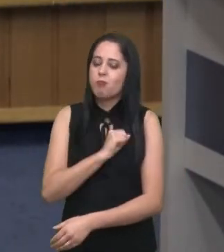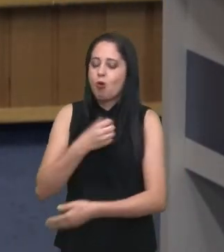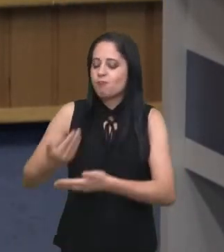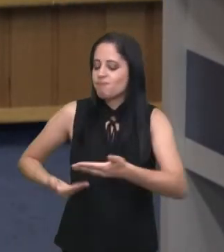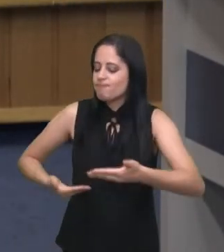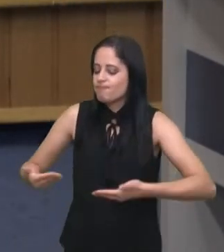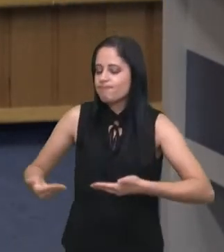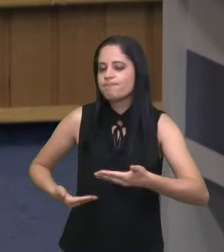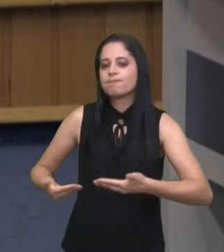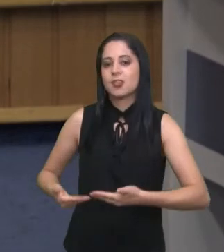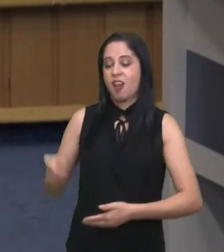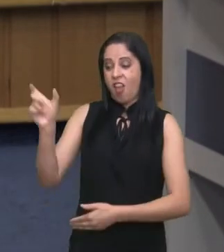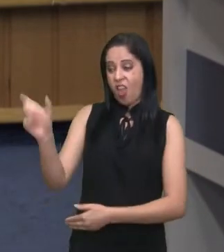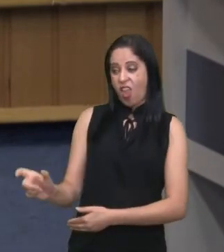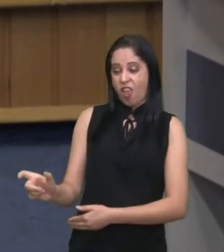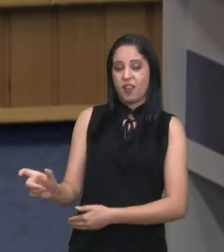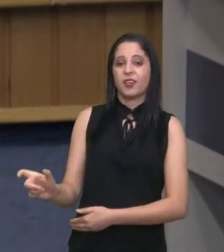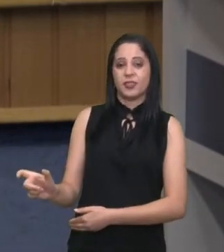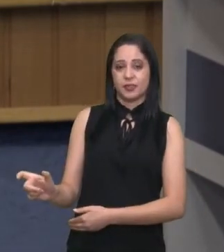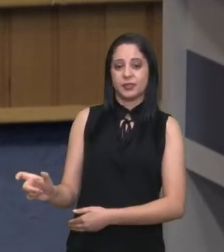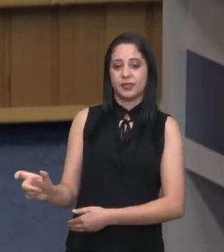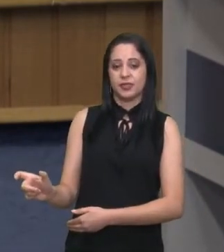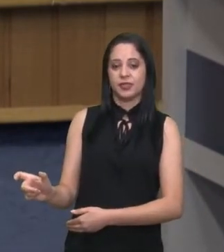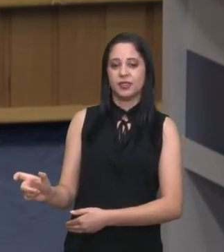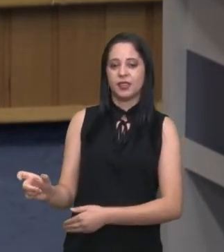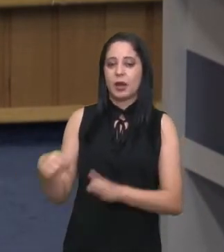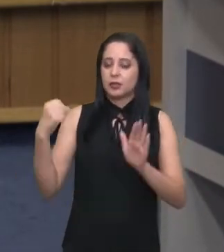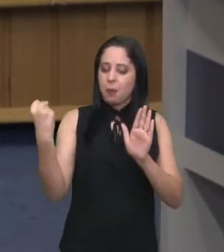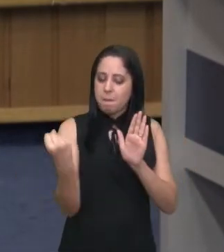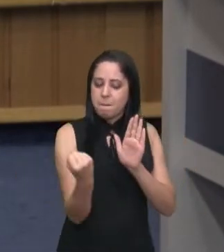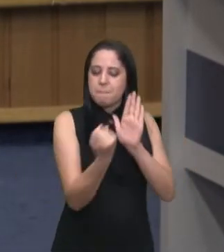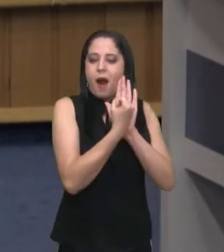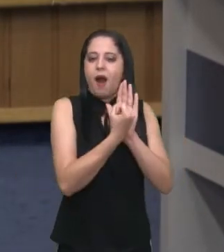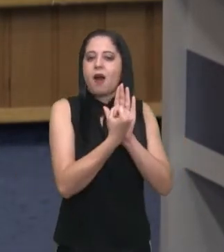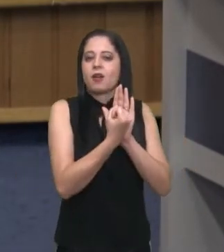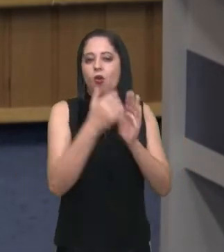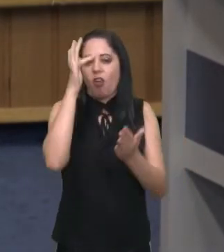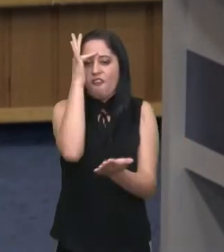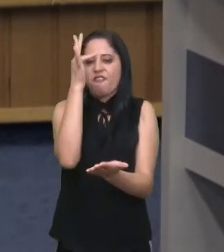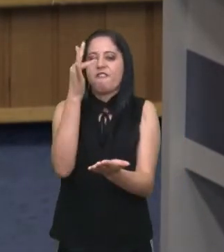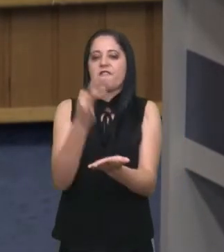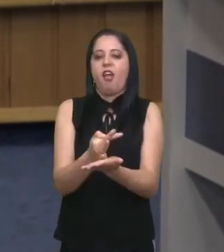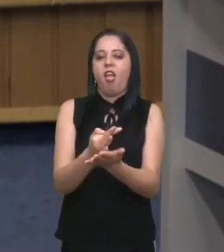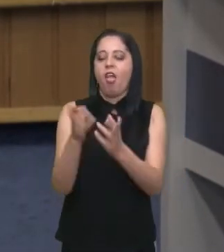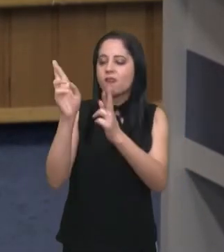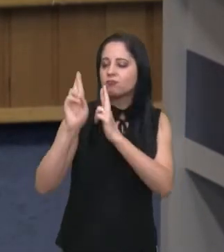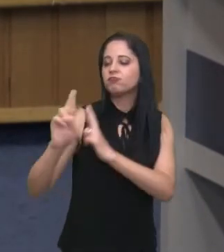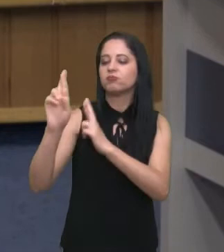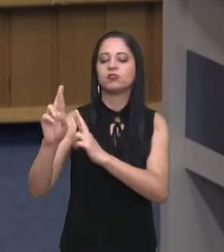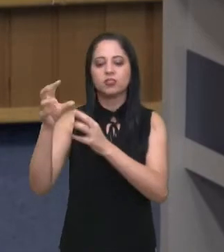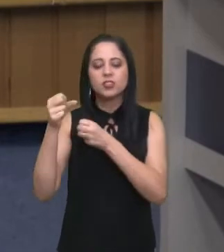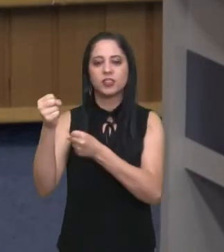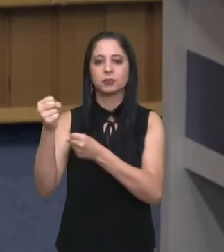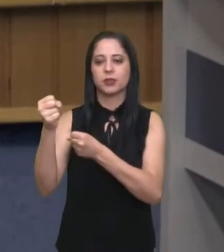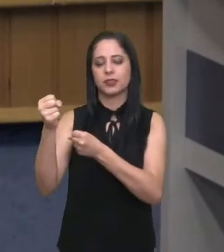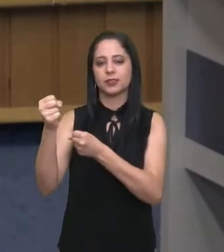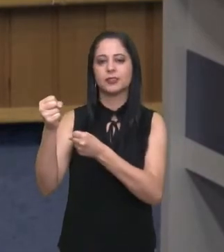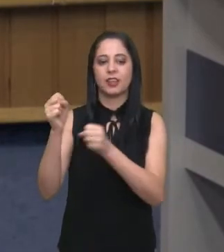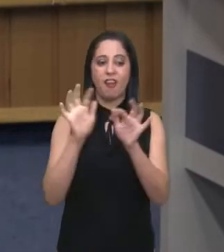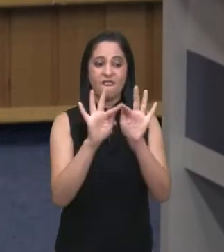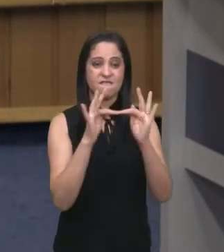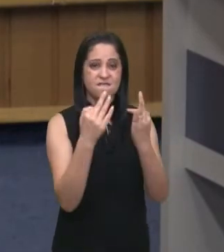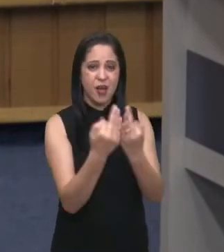pastor Oscar deixa marcada uma verdadeira lição de fé e esperança. Queria deixar aqui meus pesos para a família do